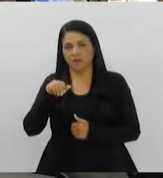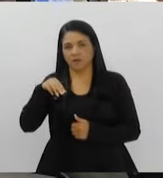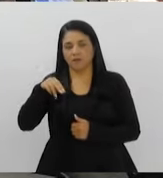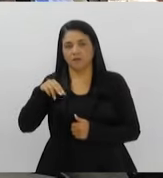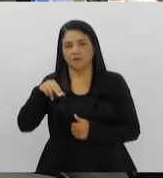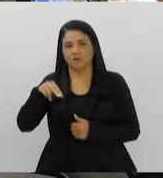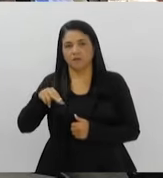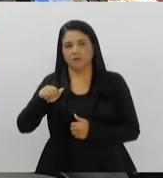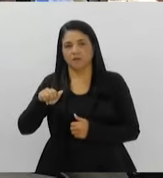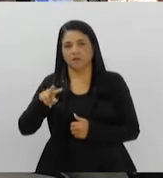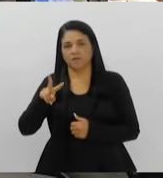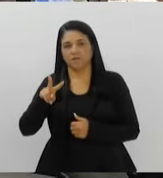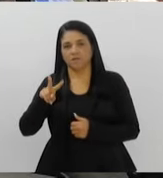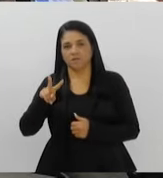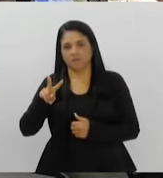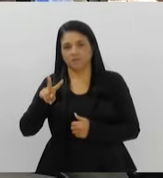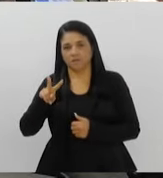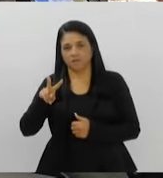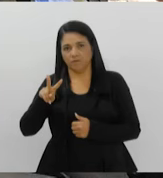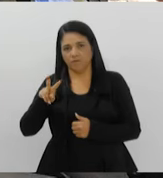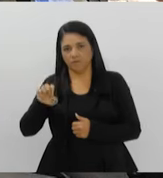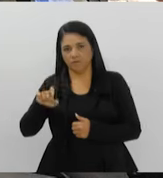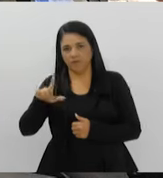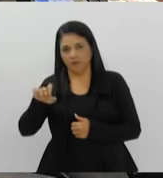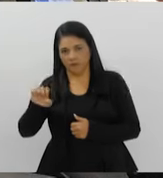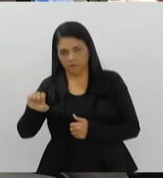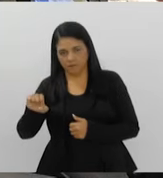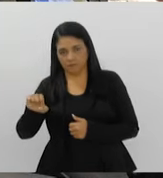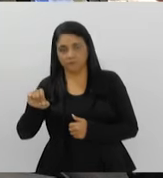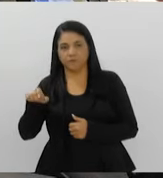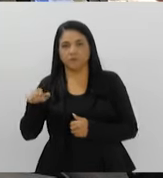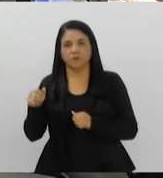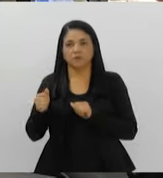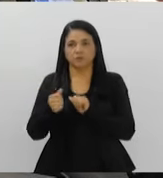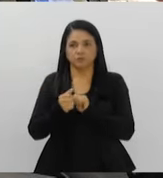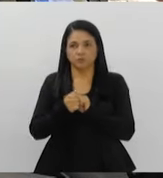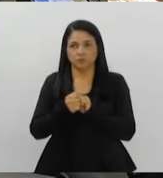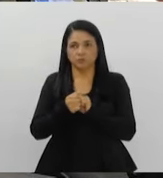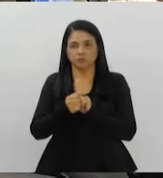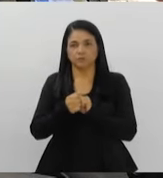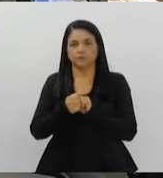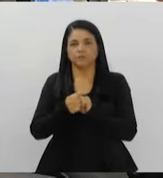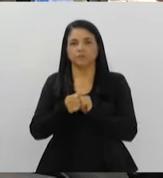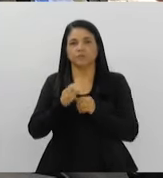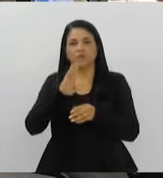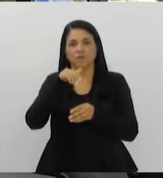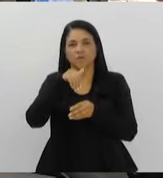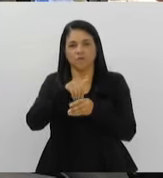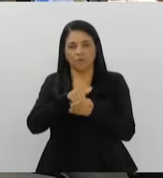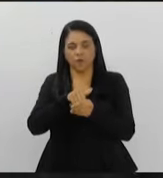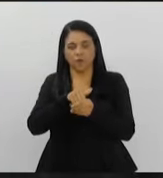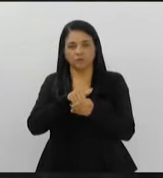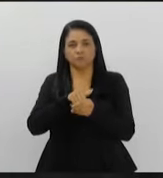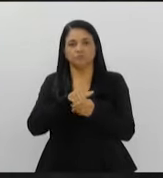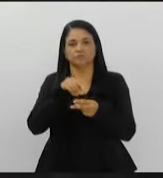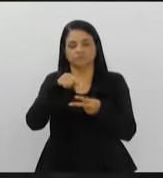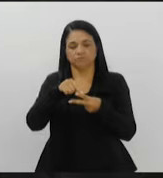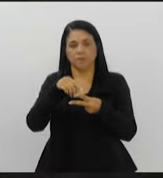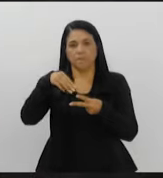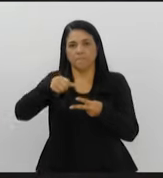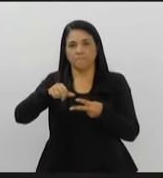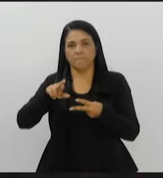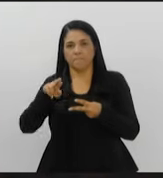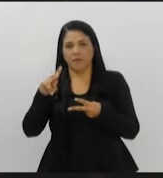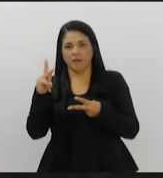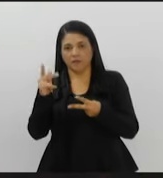Viva Voz, na frente do Chico aqui, o deputado Guilherme pediu para consignar o voto na Marta e na Zeidan, porque não está